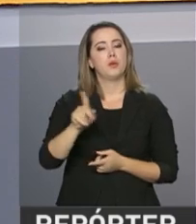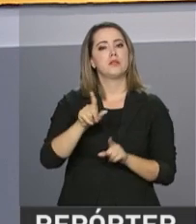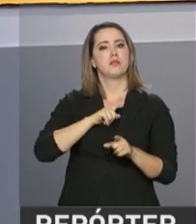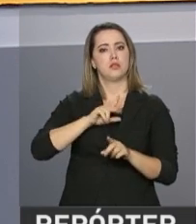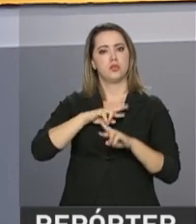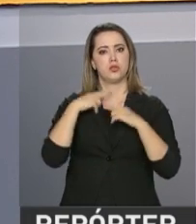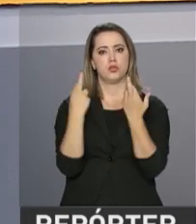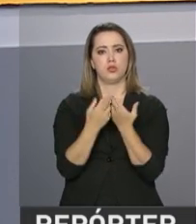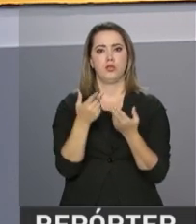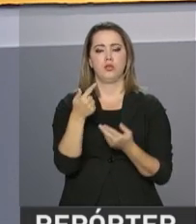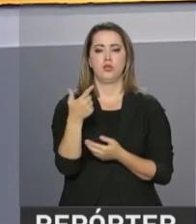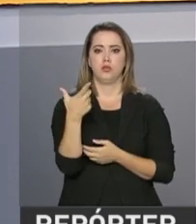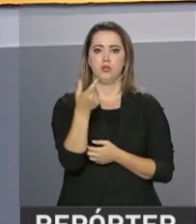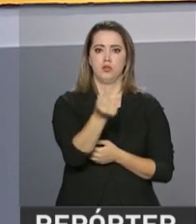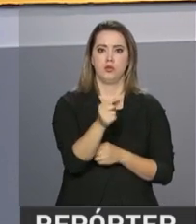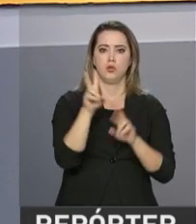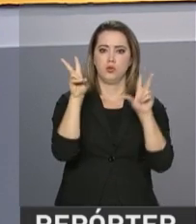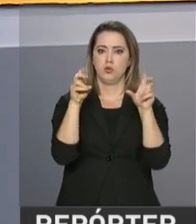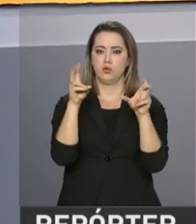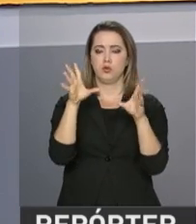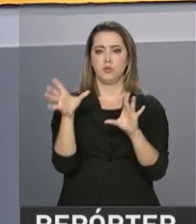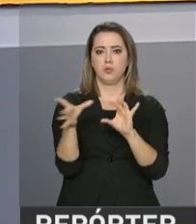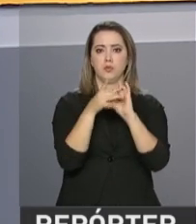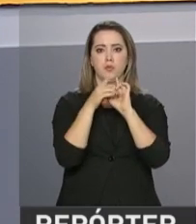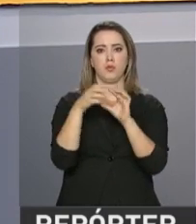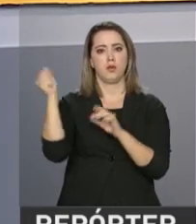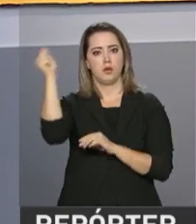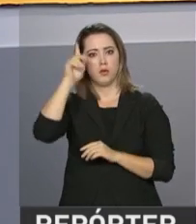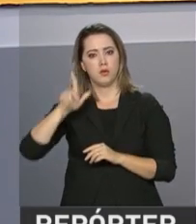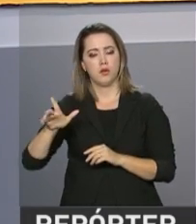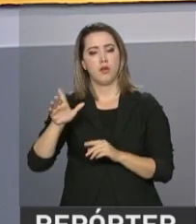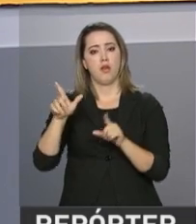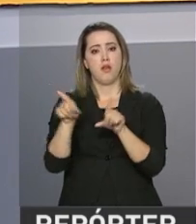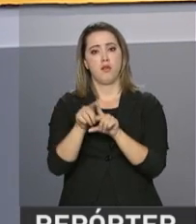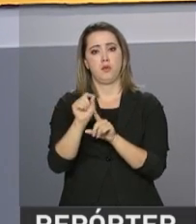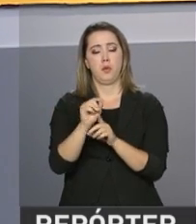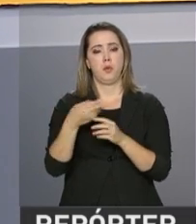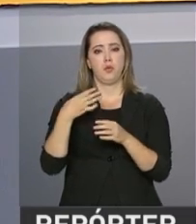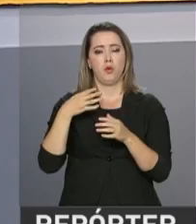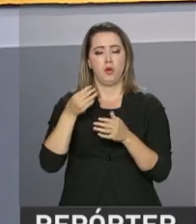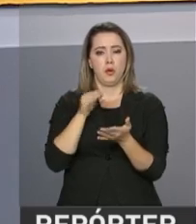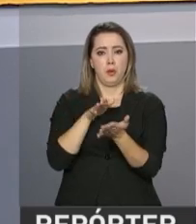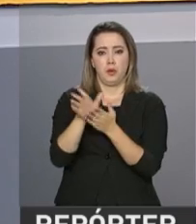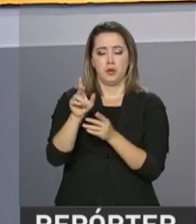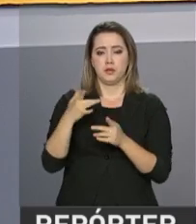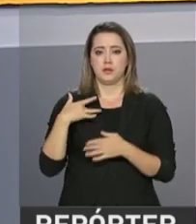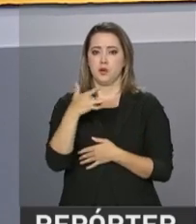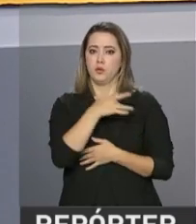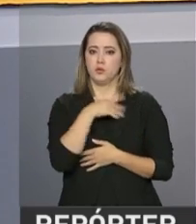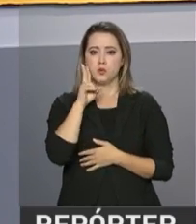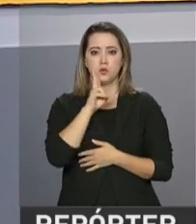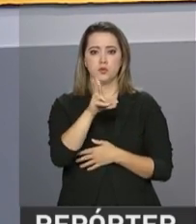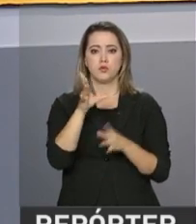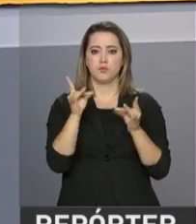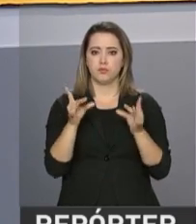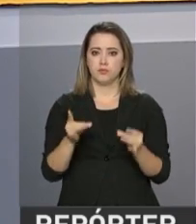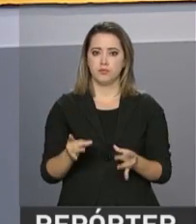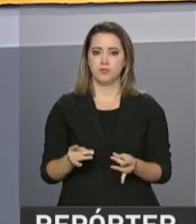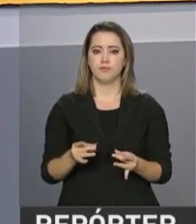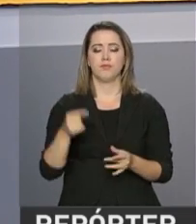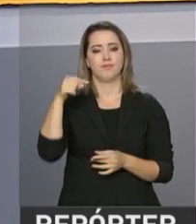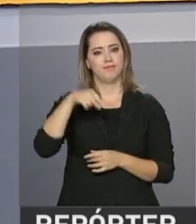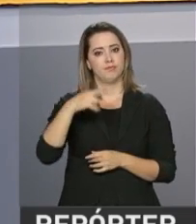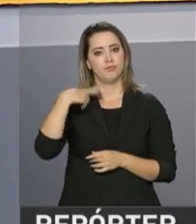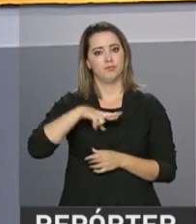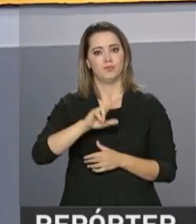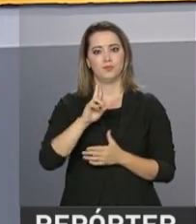do G20. O tema é a parceria com a África, migração e saúde. Os detalhes você confere durante a programação aqui